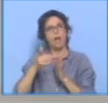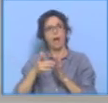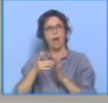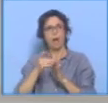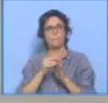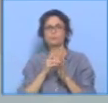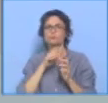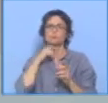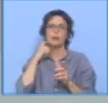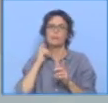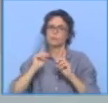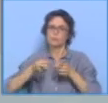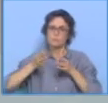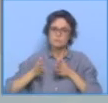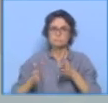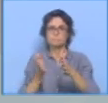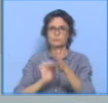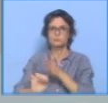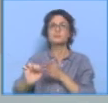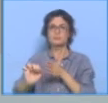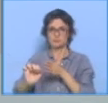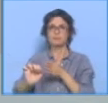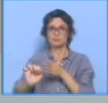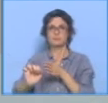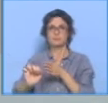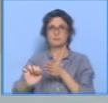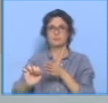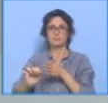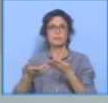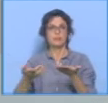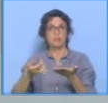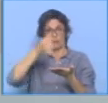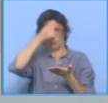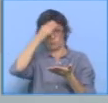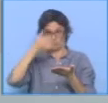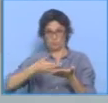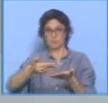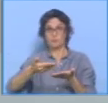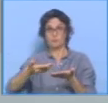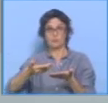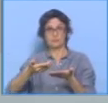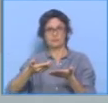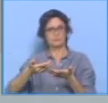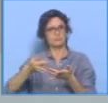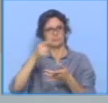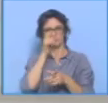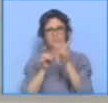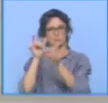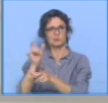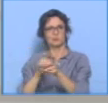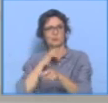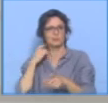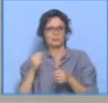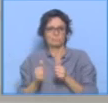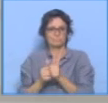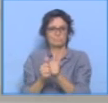católicas por estes domingos têm algum protagonismo, chamemos assim. É verdade. E aqui tem,